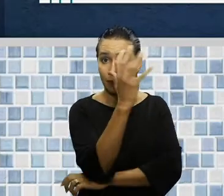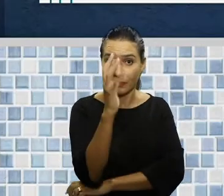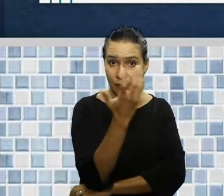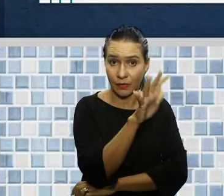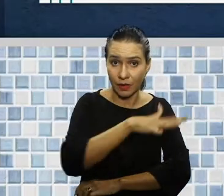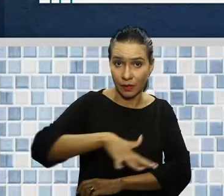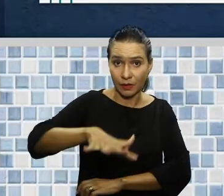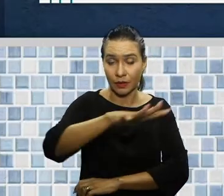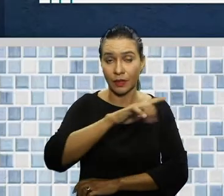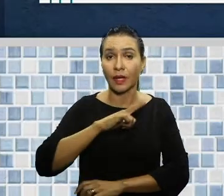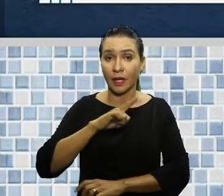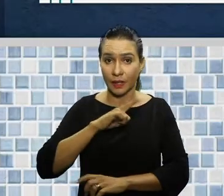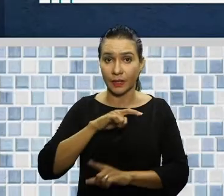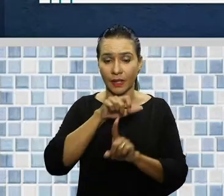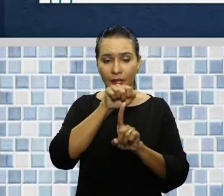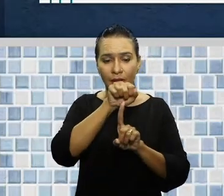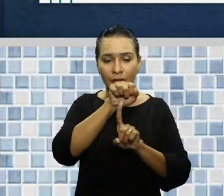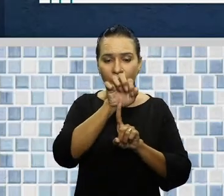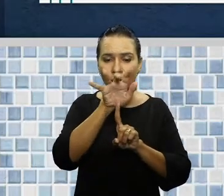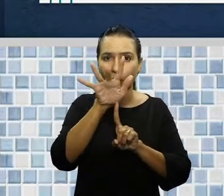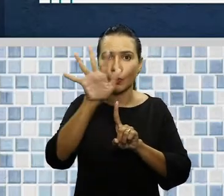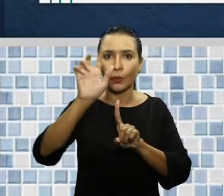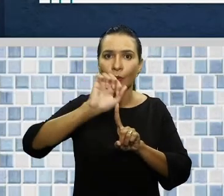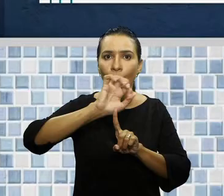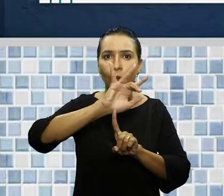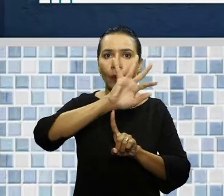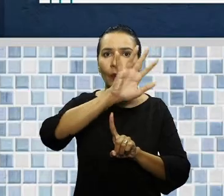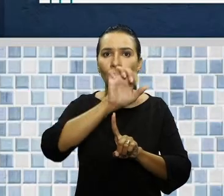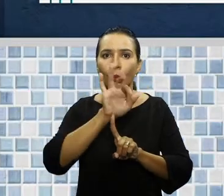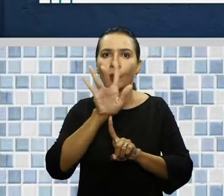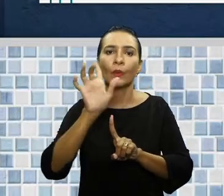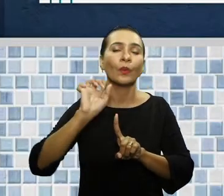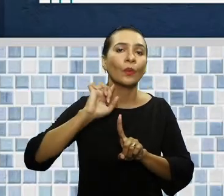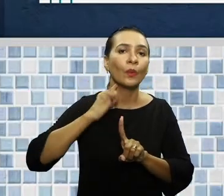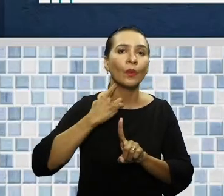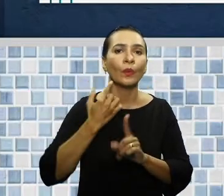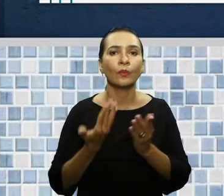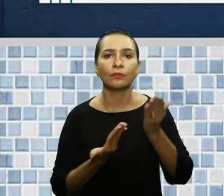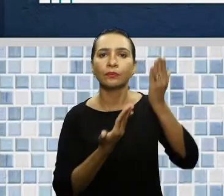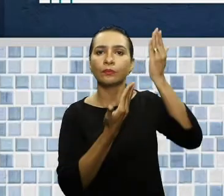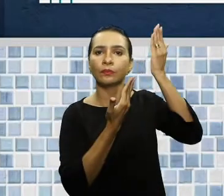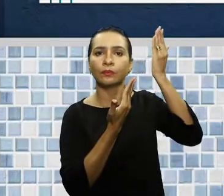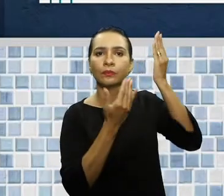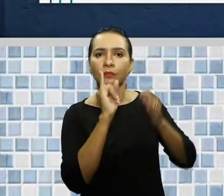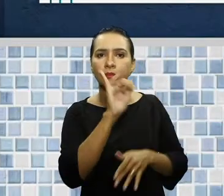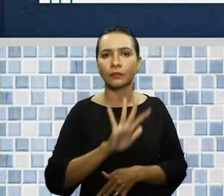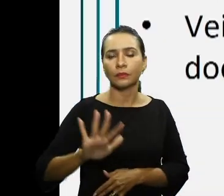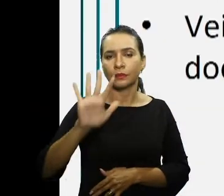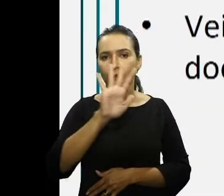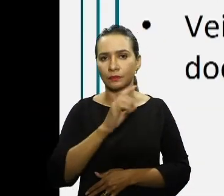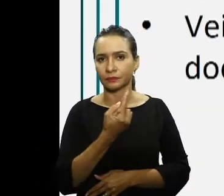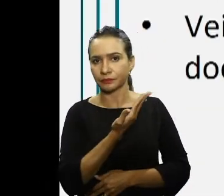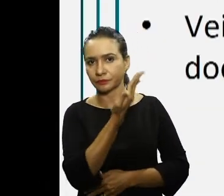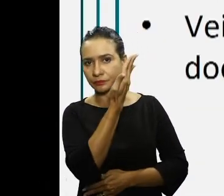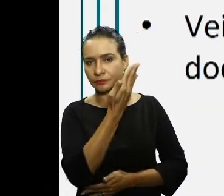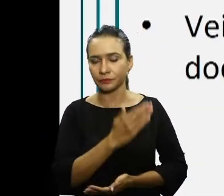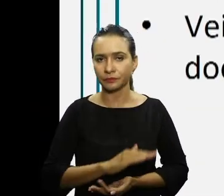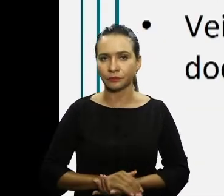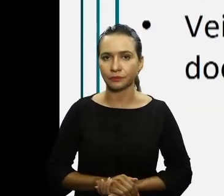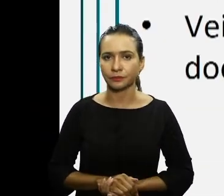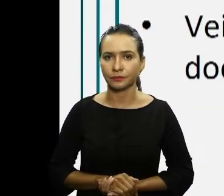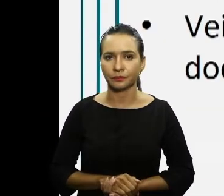tem também a emissão de partículas na atmosfera. Então, nesse slide, nós temos uma